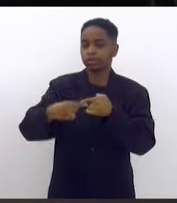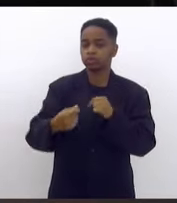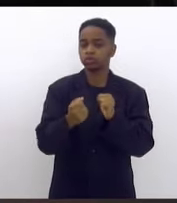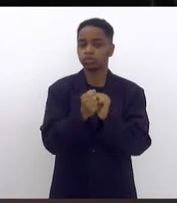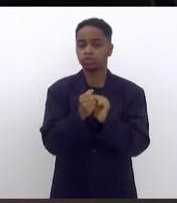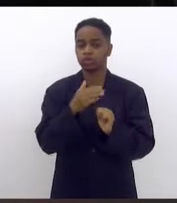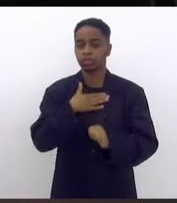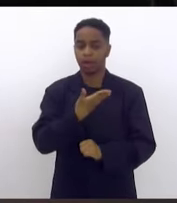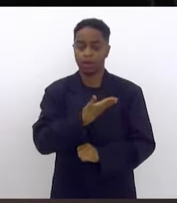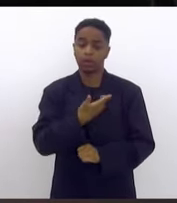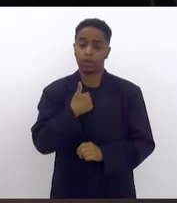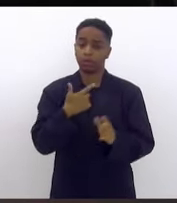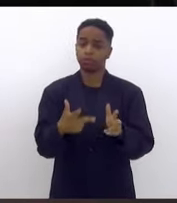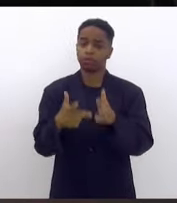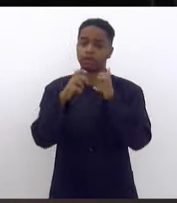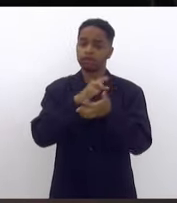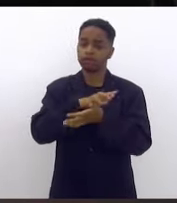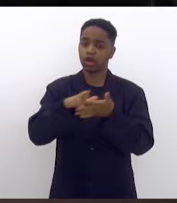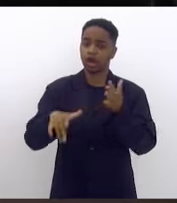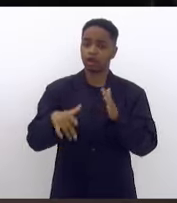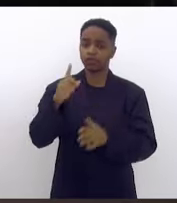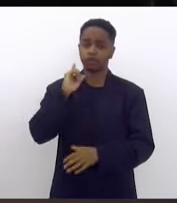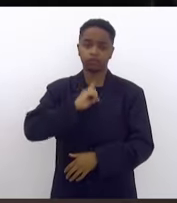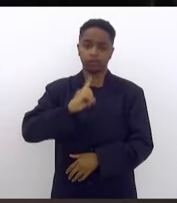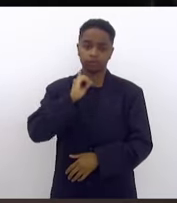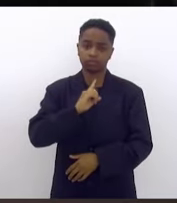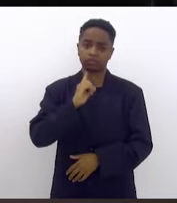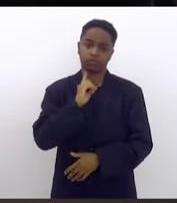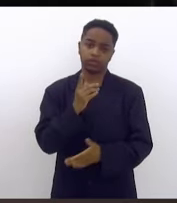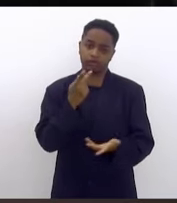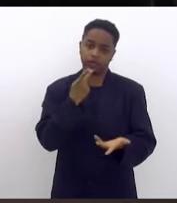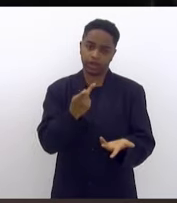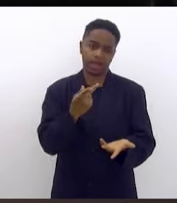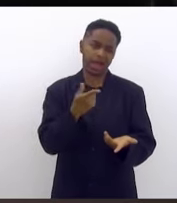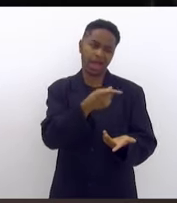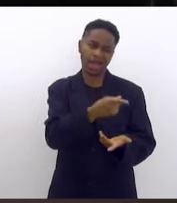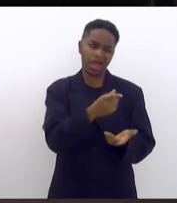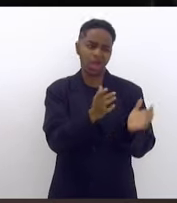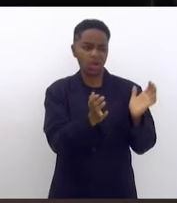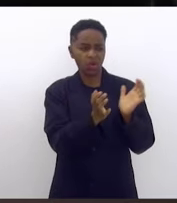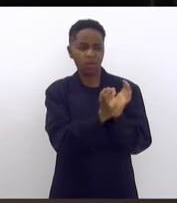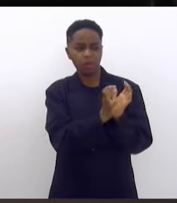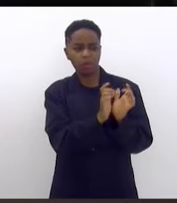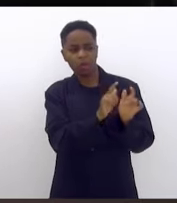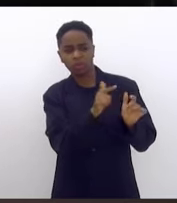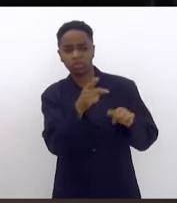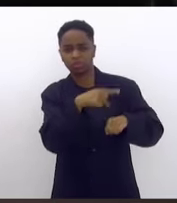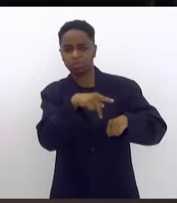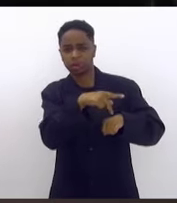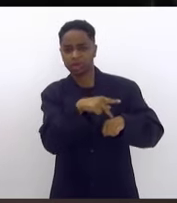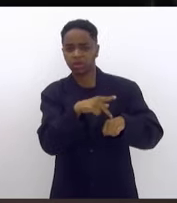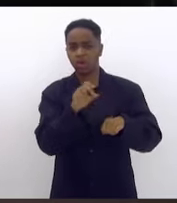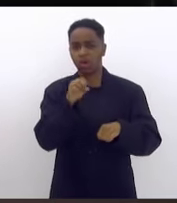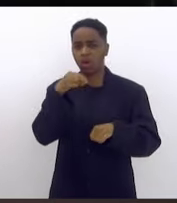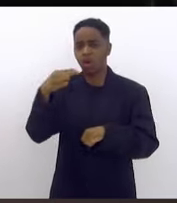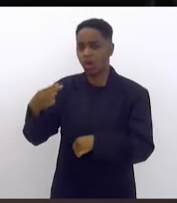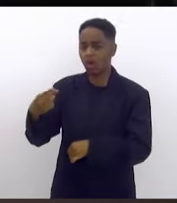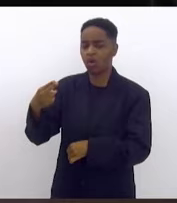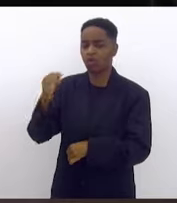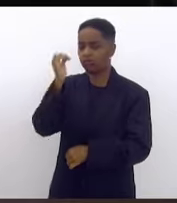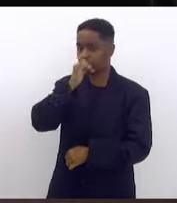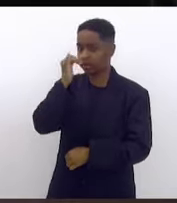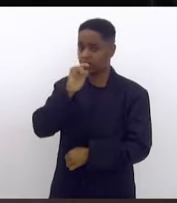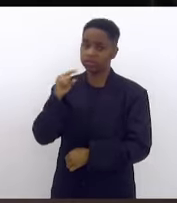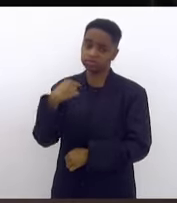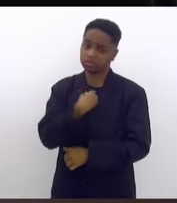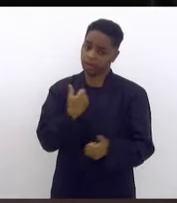ver que diversos flamenguistas falaram: não, Lucinha, entre o Boca Júnior e o Fluminense, nós somos tricolores. Nós